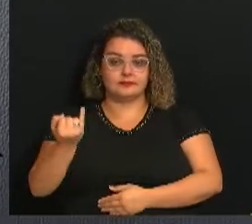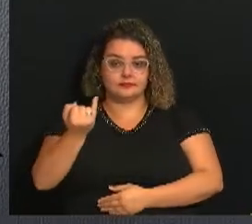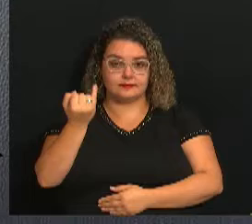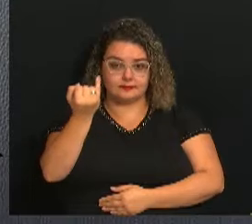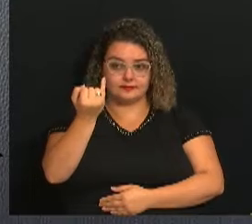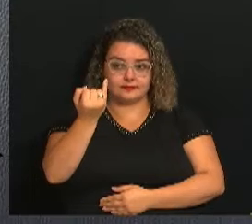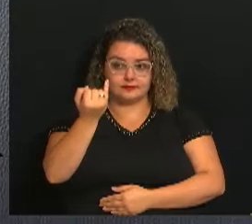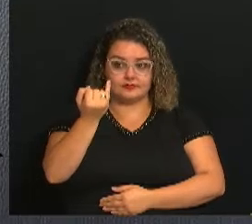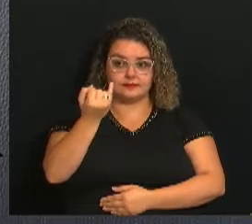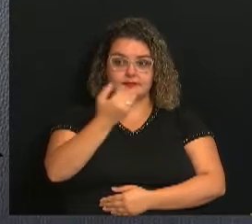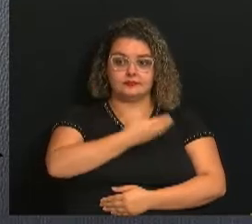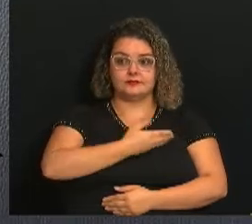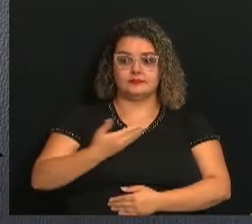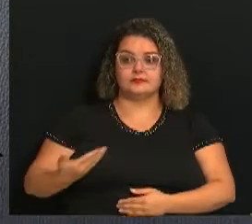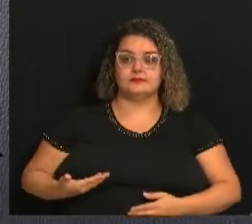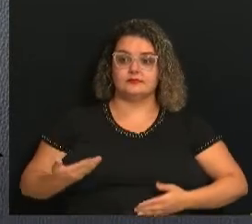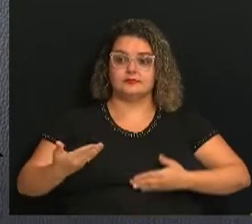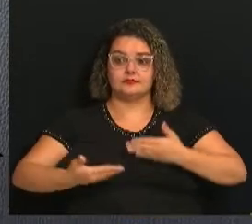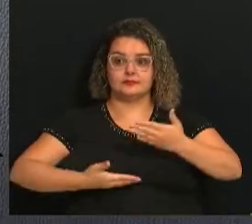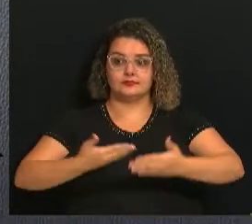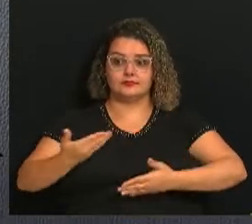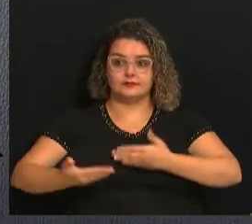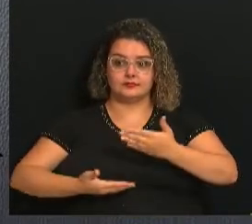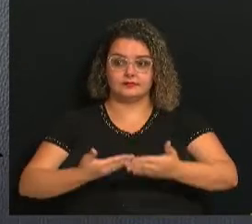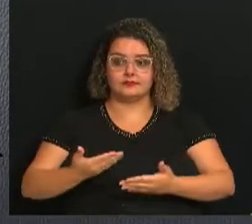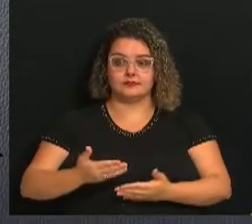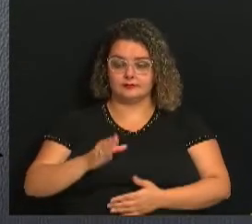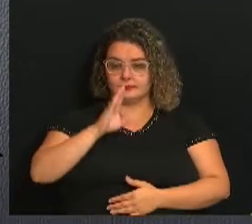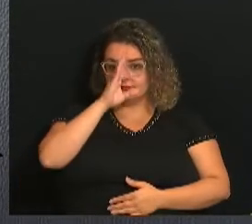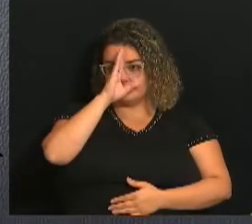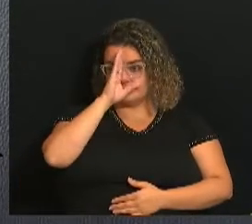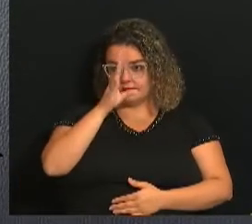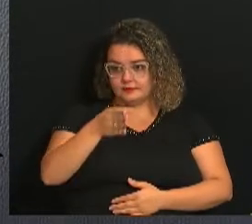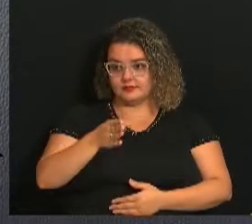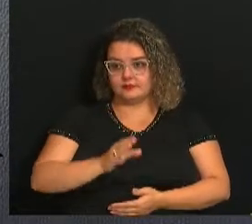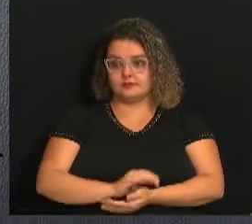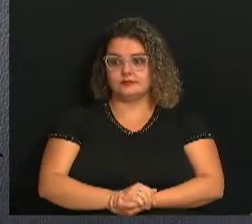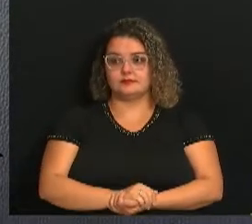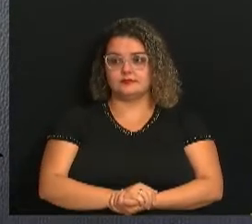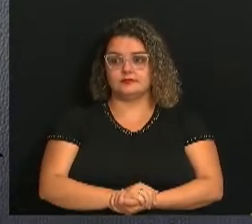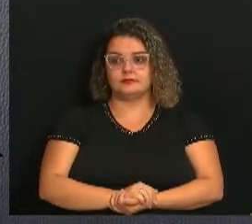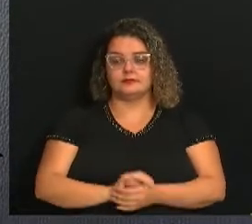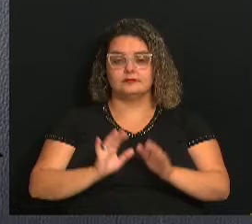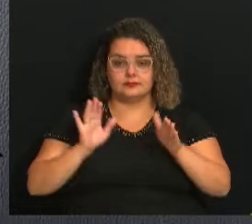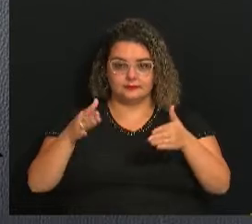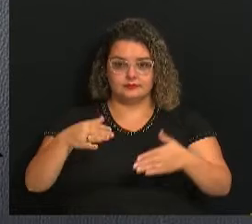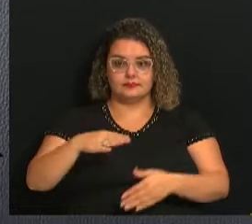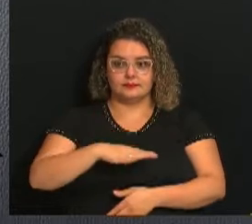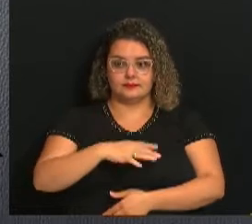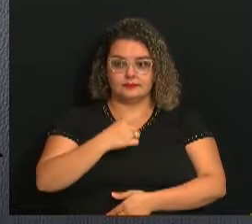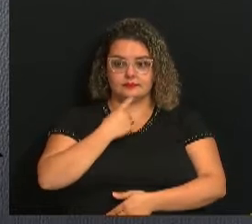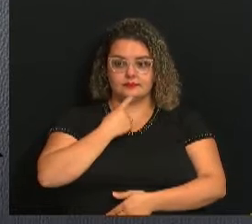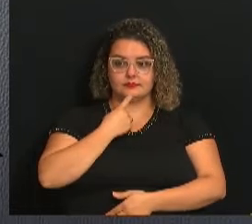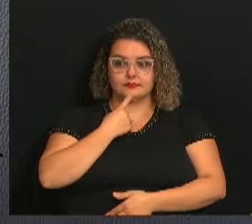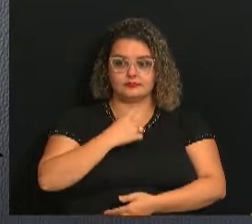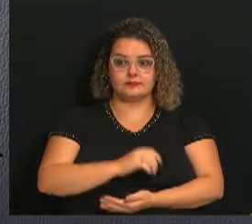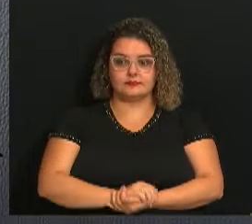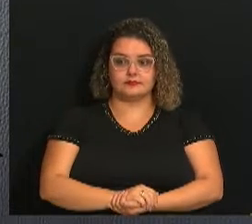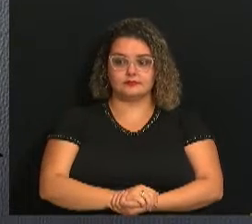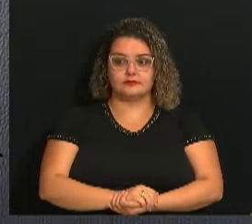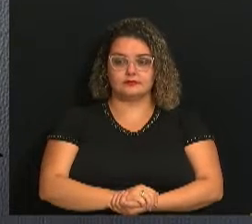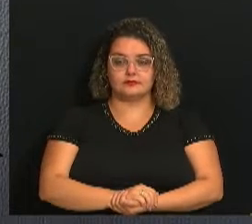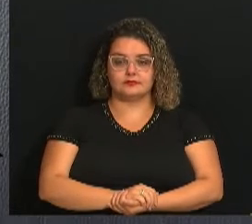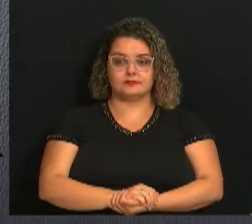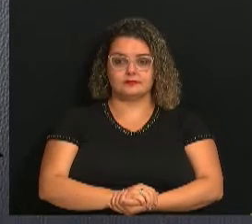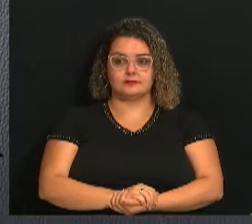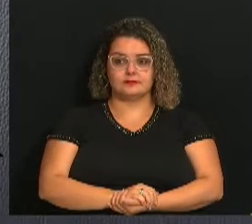do funcionalismo público, principalmente, né, com foco aqui na cidade. Nessa reunião de hoje,